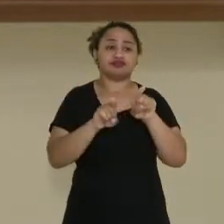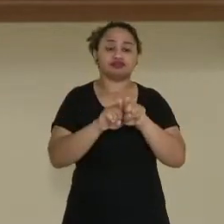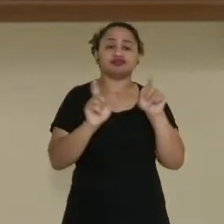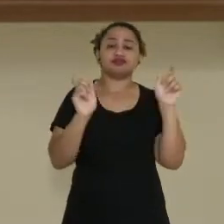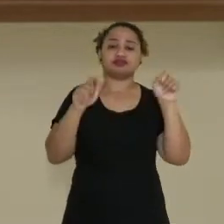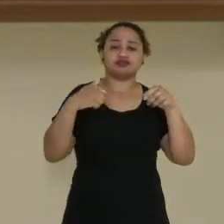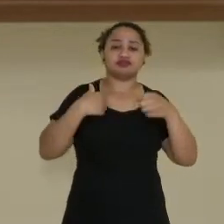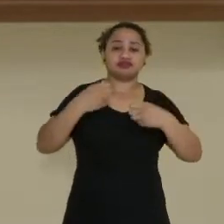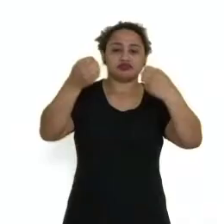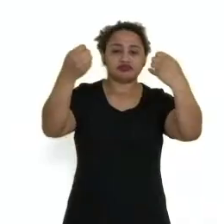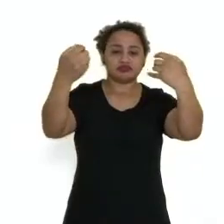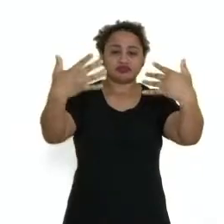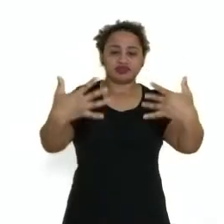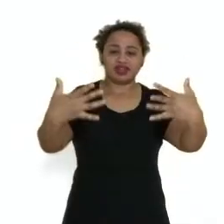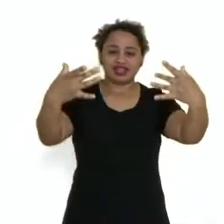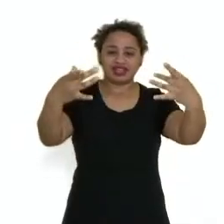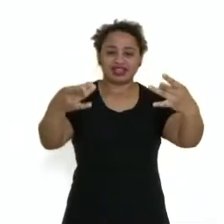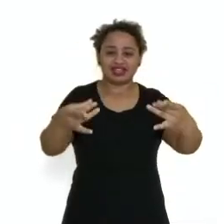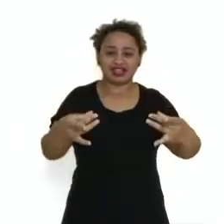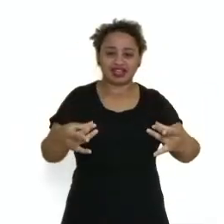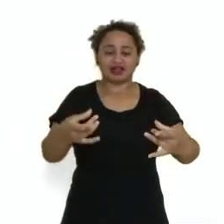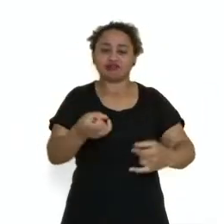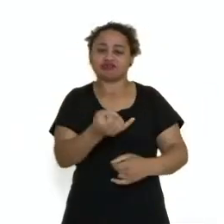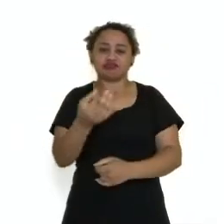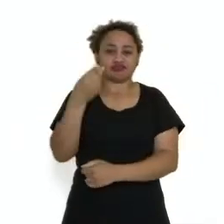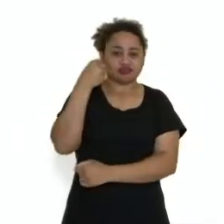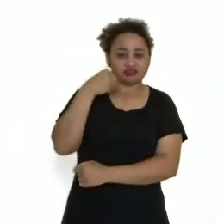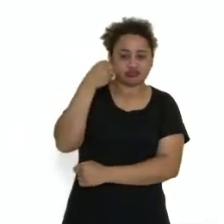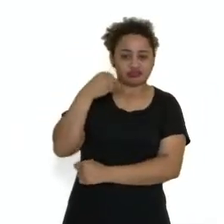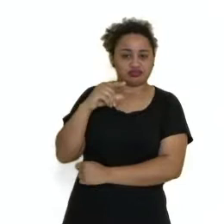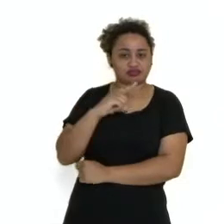a descrição detalhada de alguma experiência vivida?